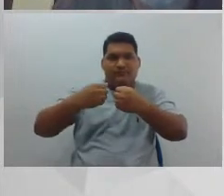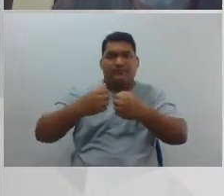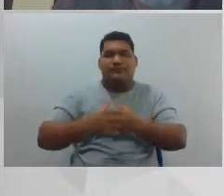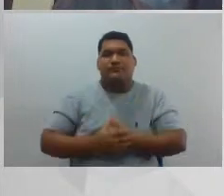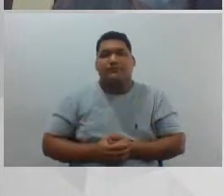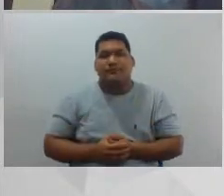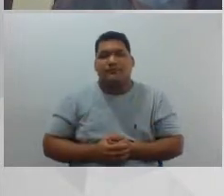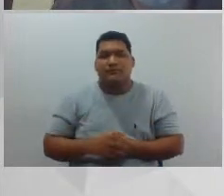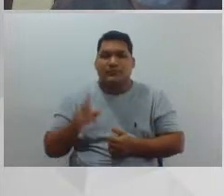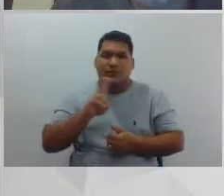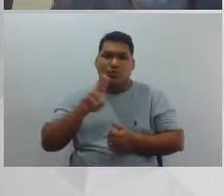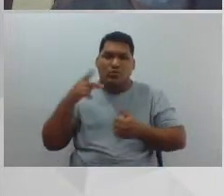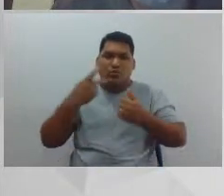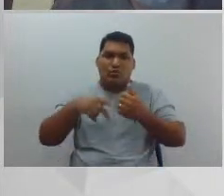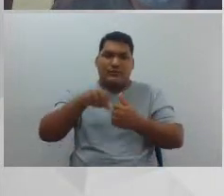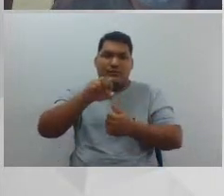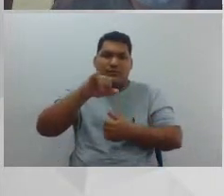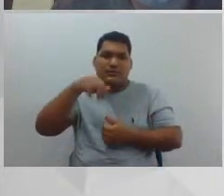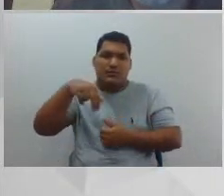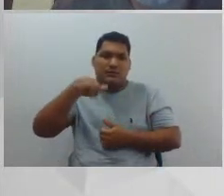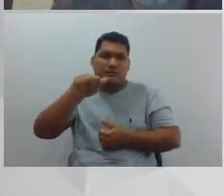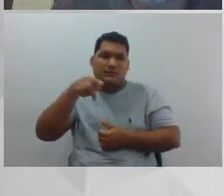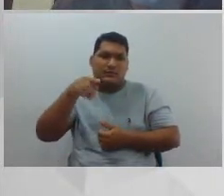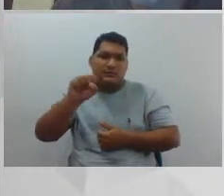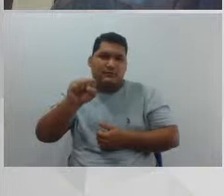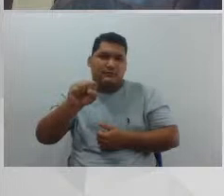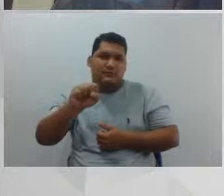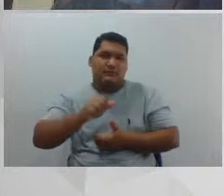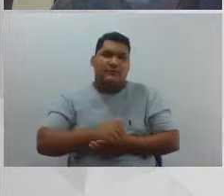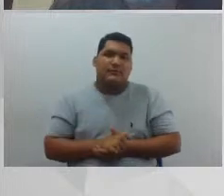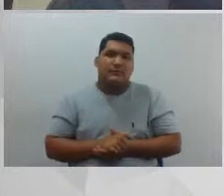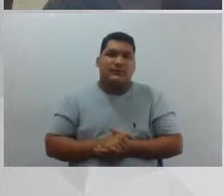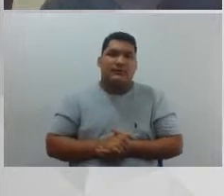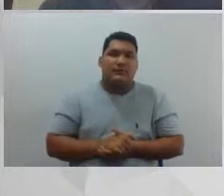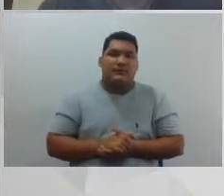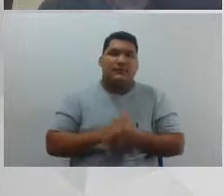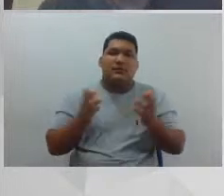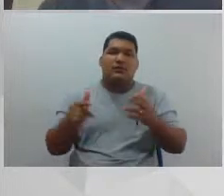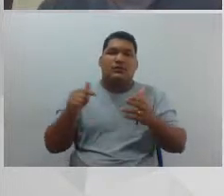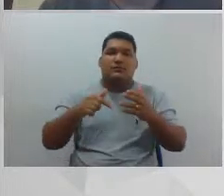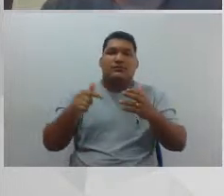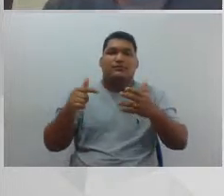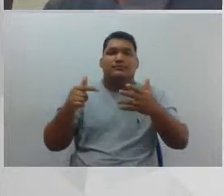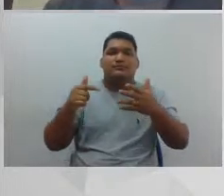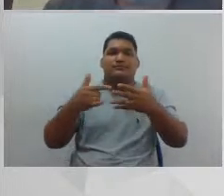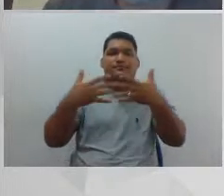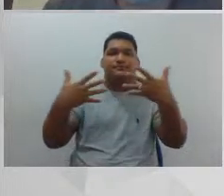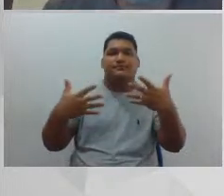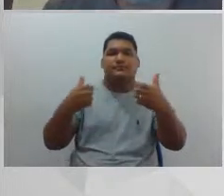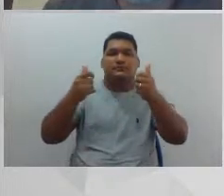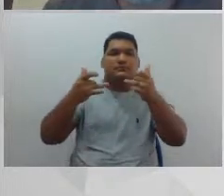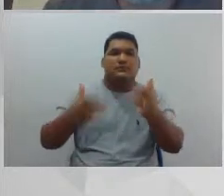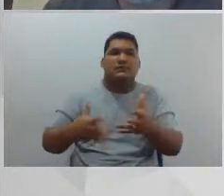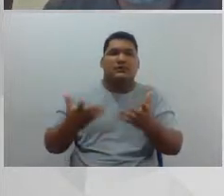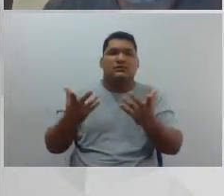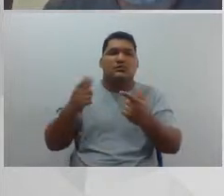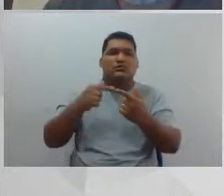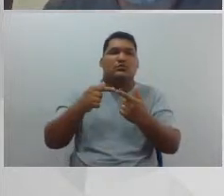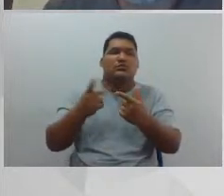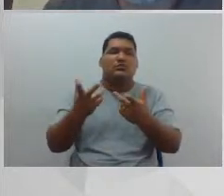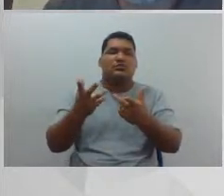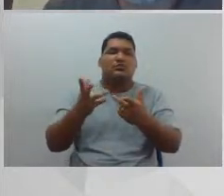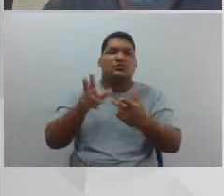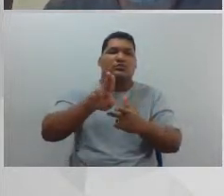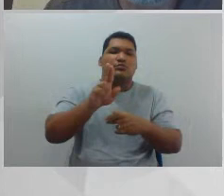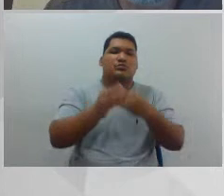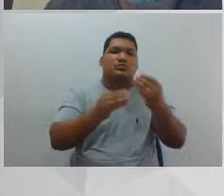Então, o modelo artificial é uma simplificação bem grosseira dessa célula nervosa. Então, tem sinais